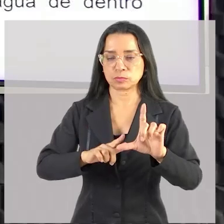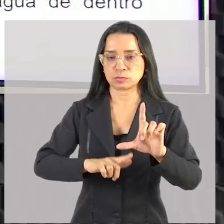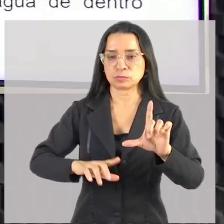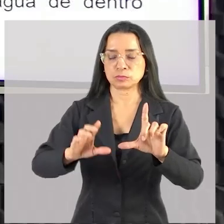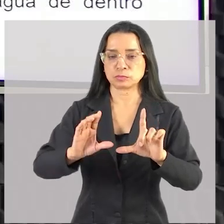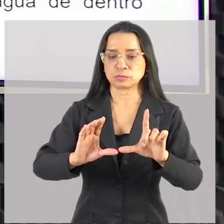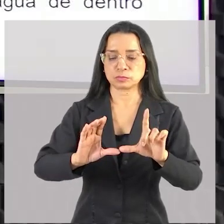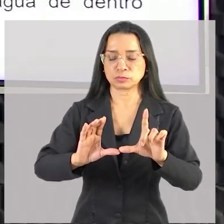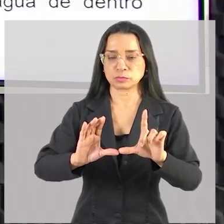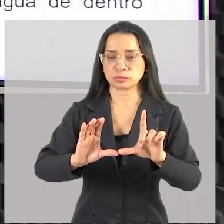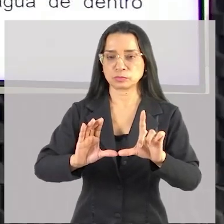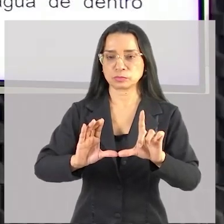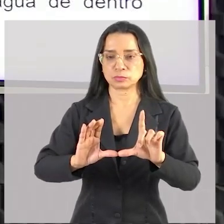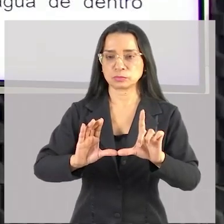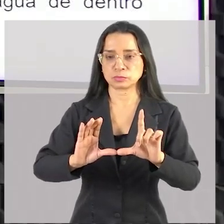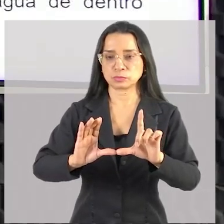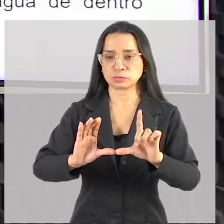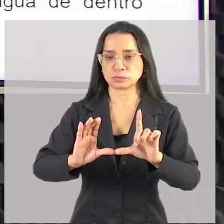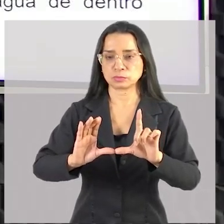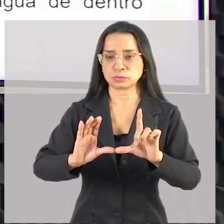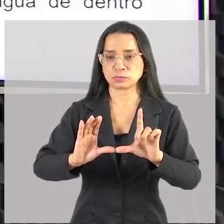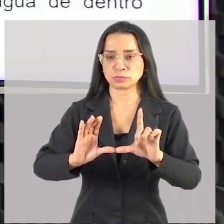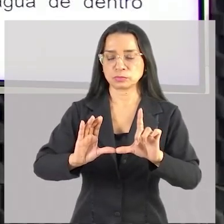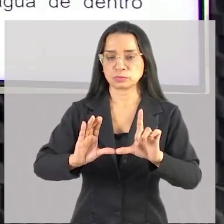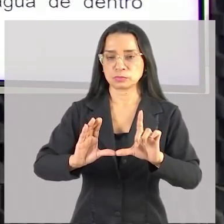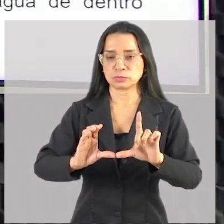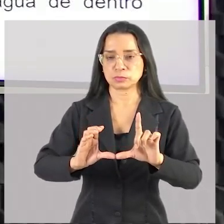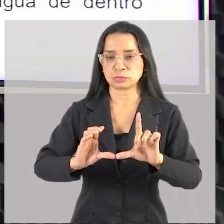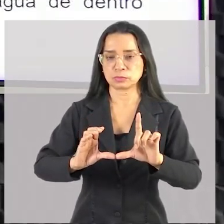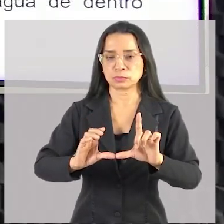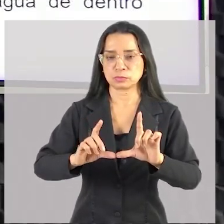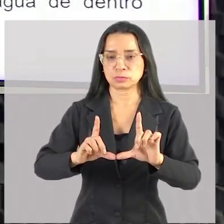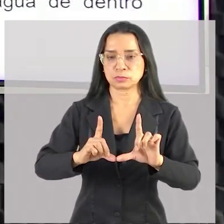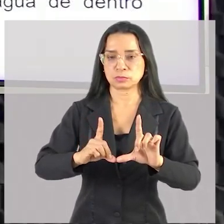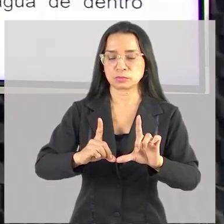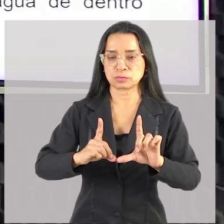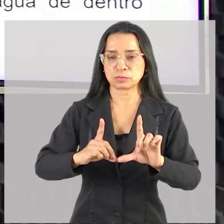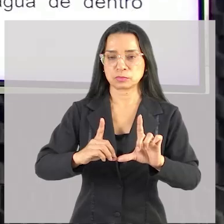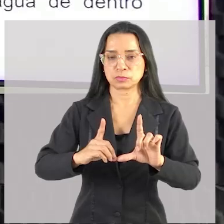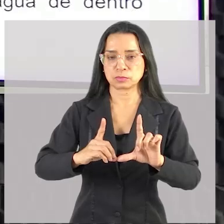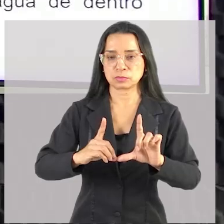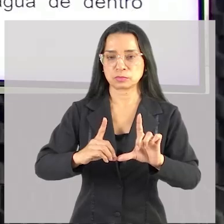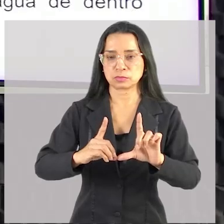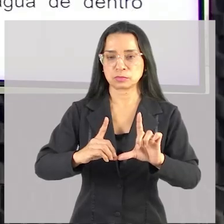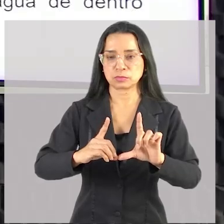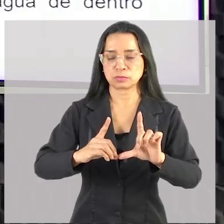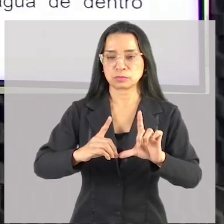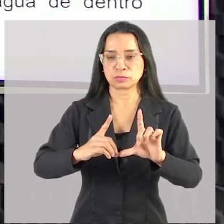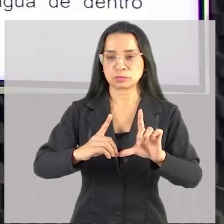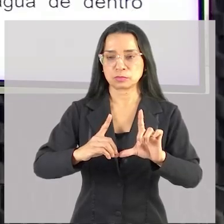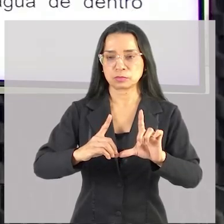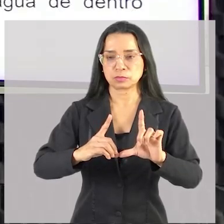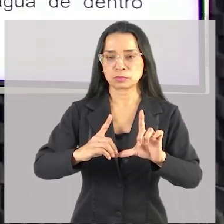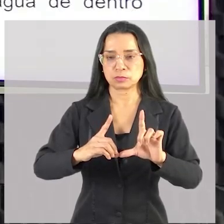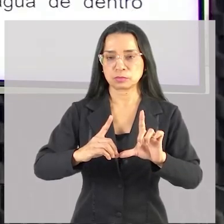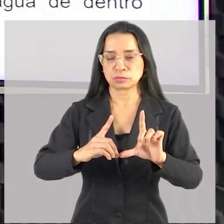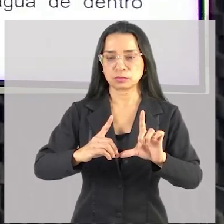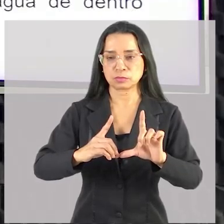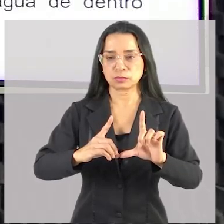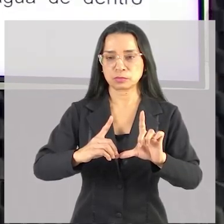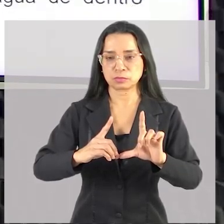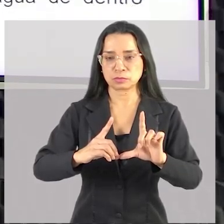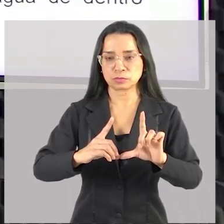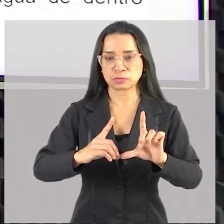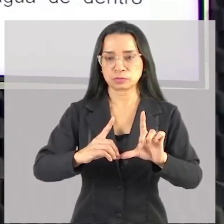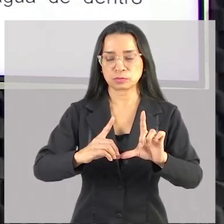A adição do sal altera as propriedades de sua membrana plasmática. Os íons sódio e cloreto provenientes